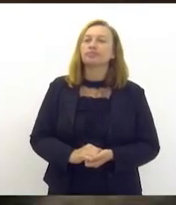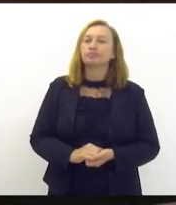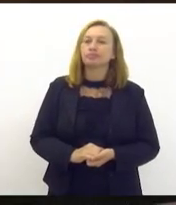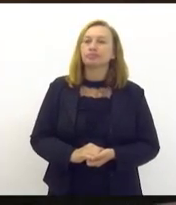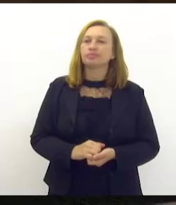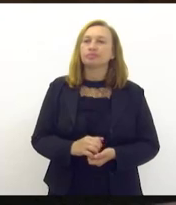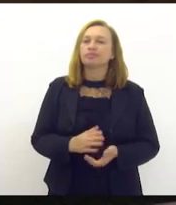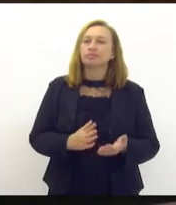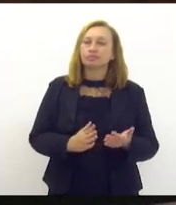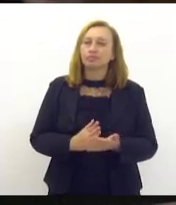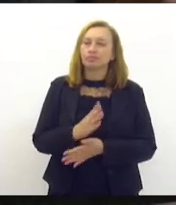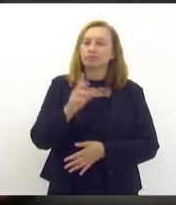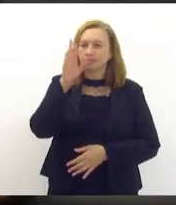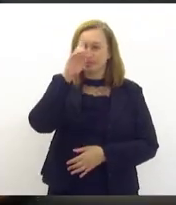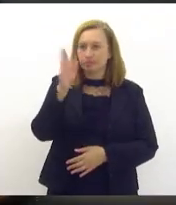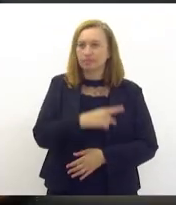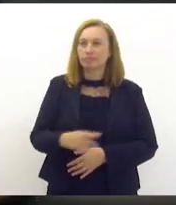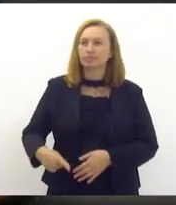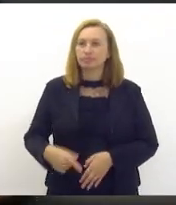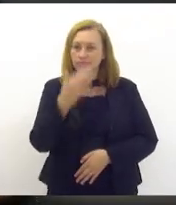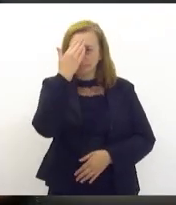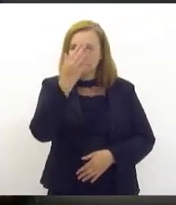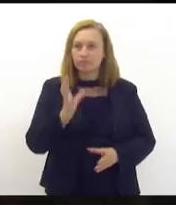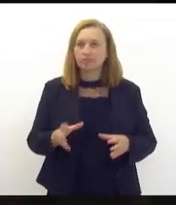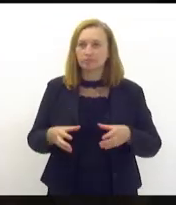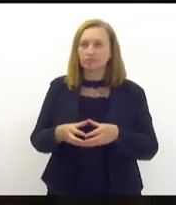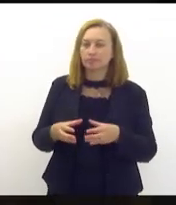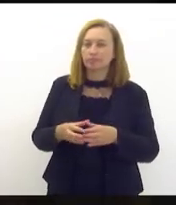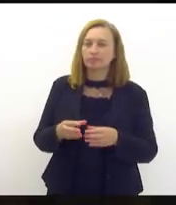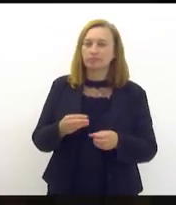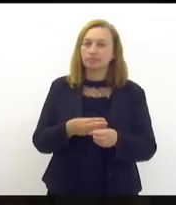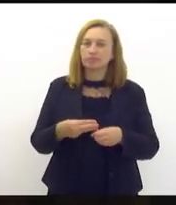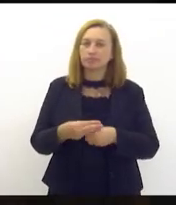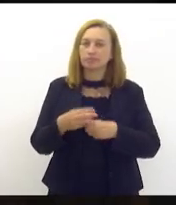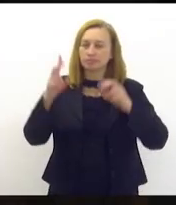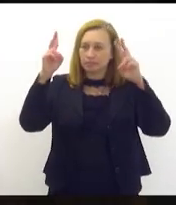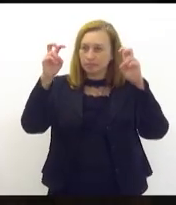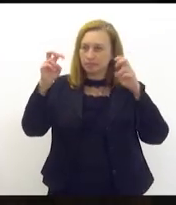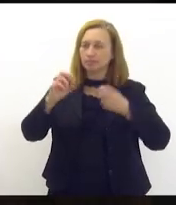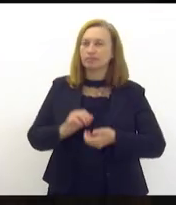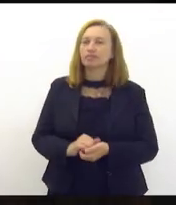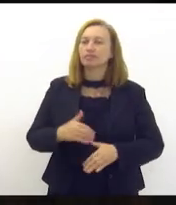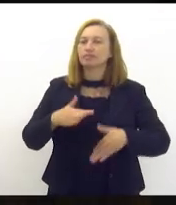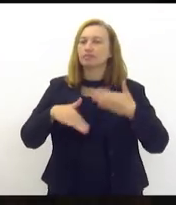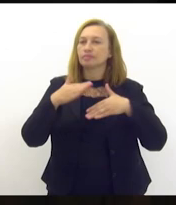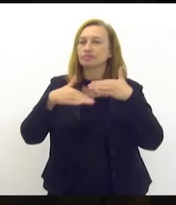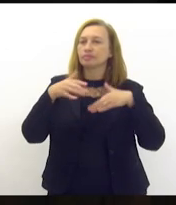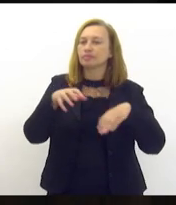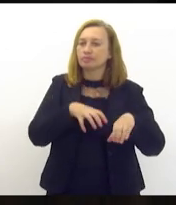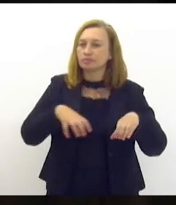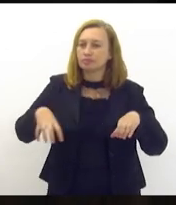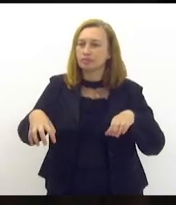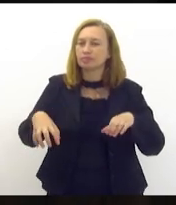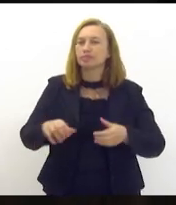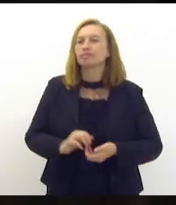Favorável, senhor presidente. Muito obrigado. Pela Comissão de Assuntos Municipais e de Desenvolvimento